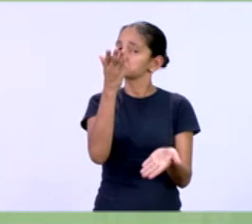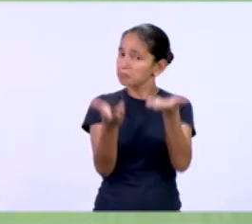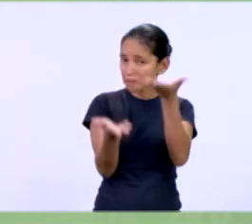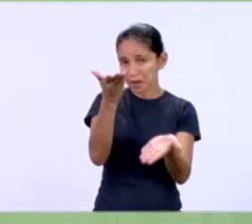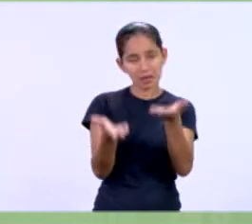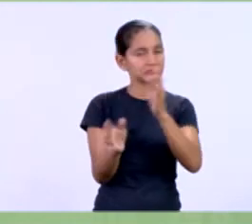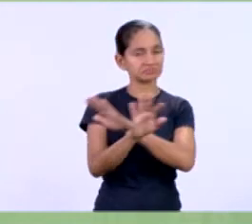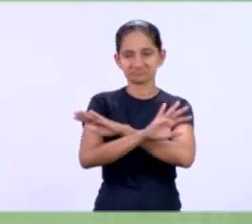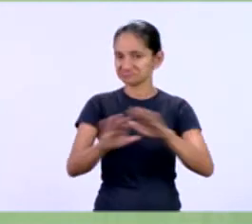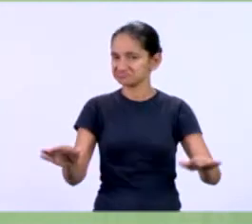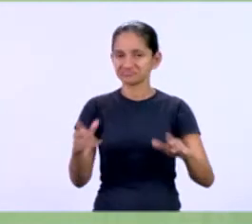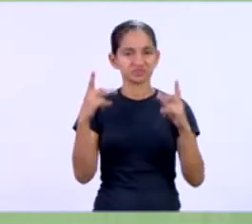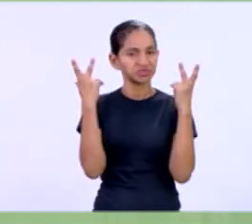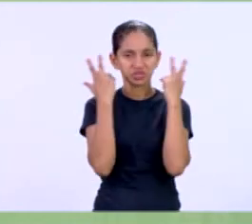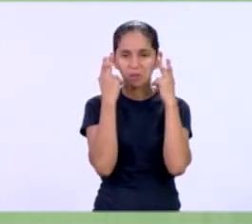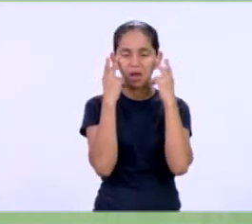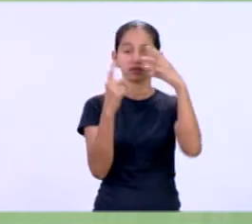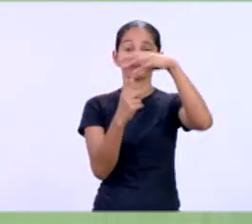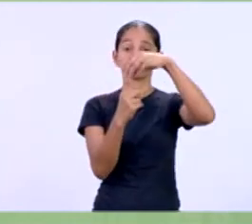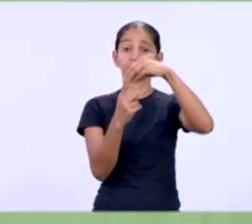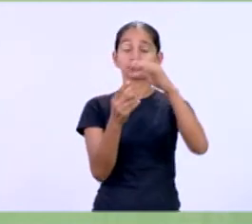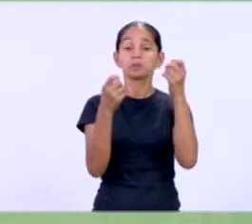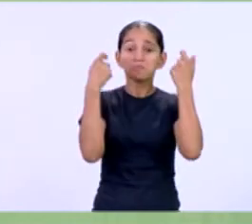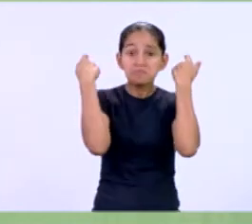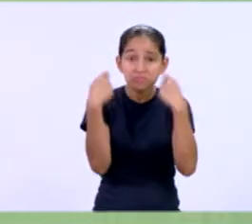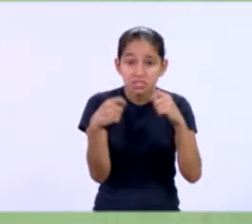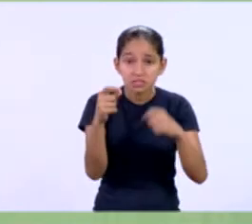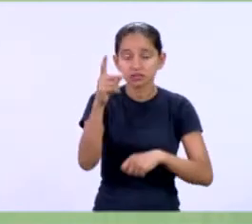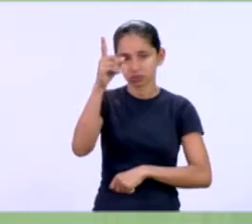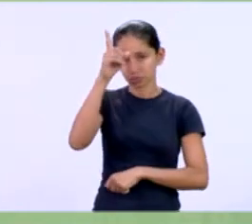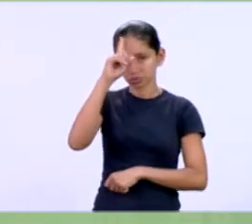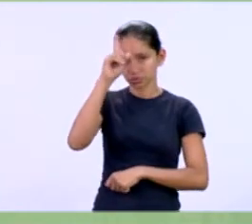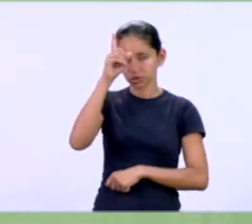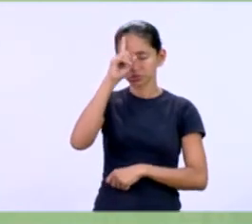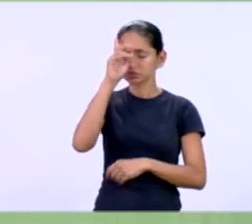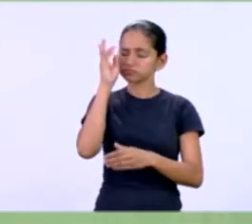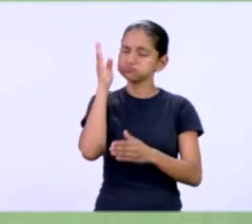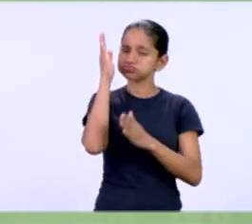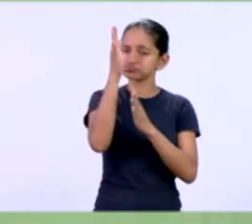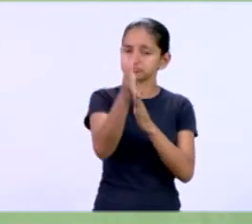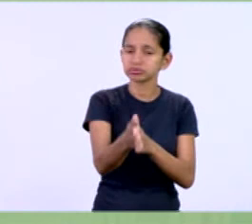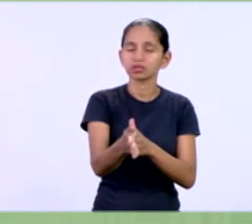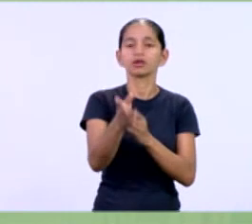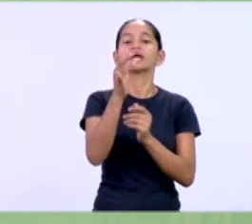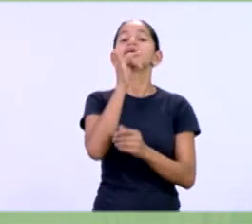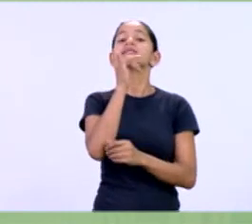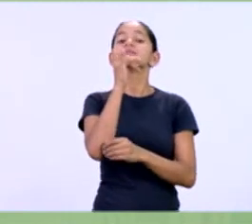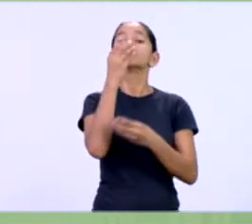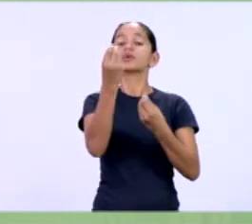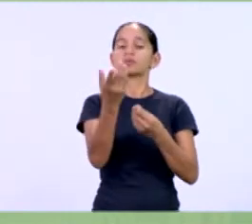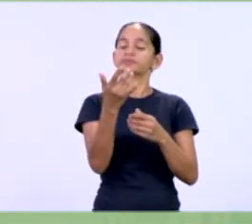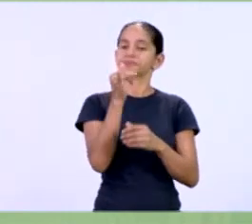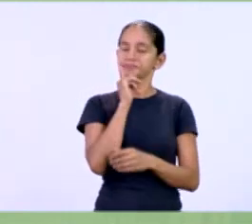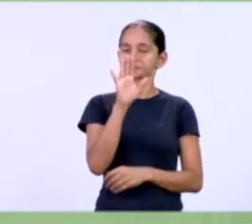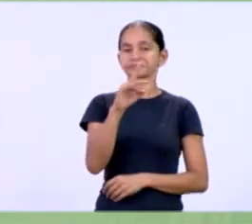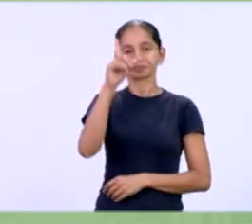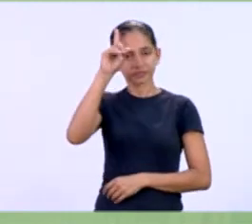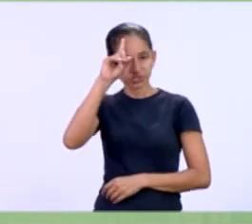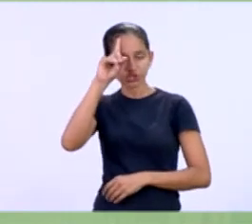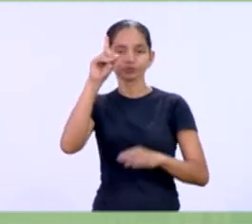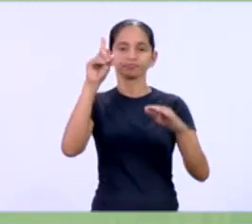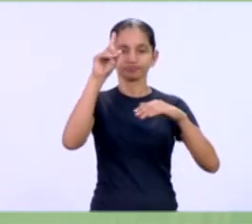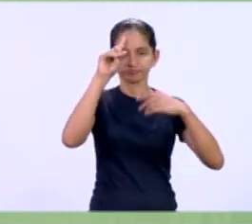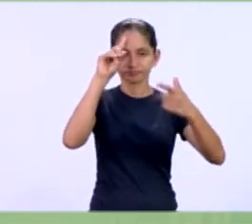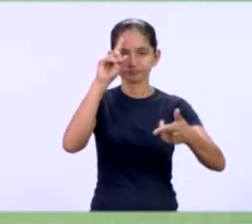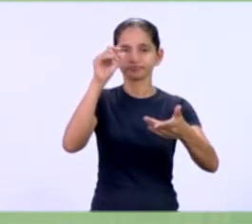as informações devem estar estruturadas diariamente e de forma acumulada, informando os pagamentos,